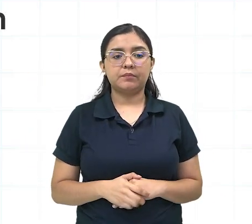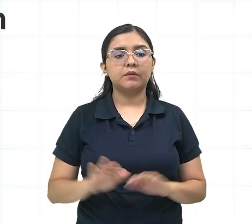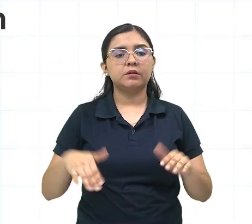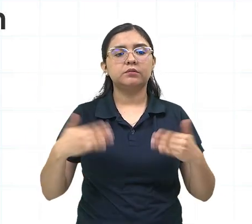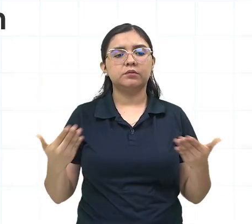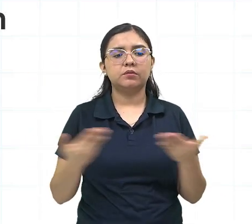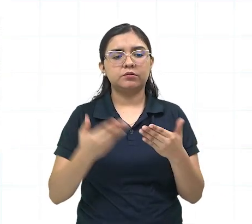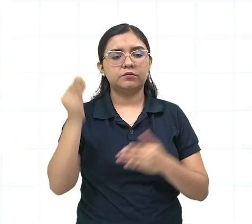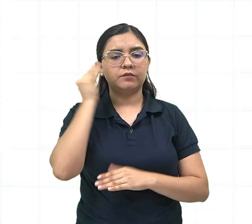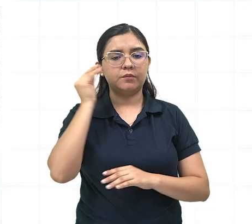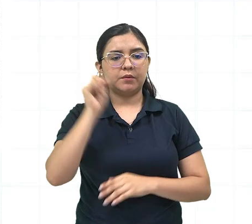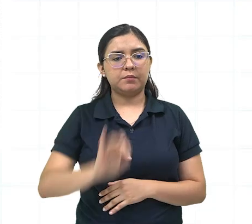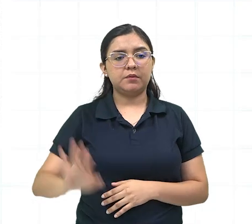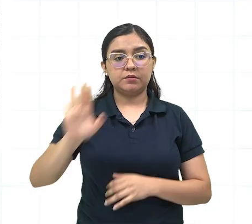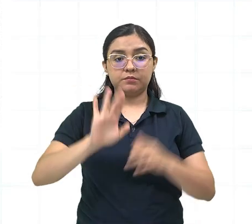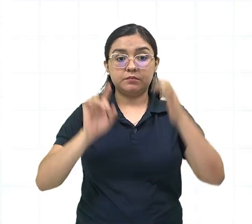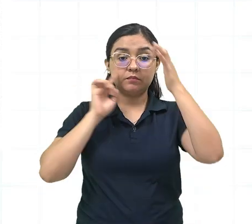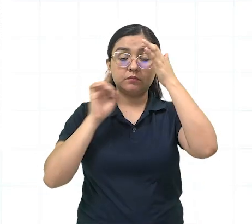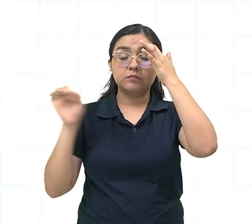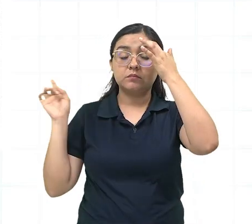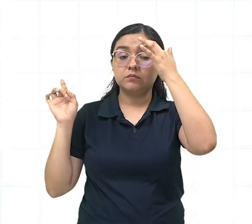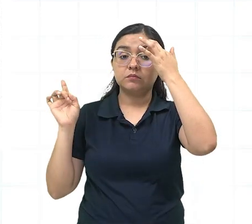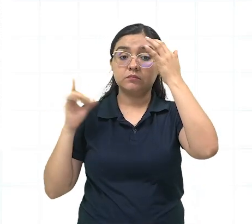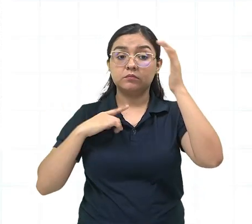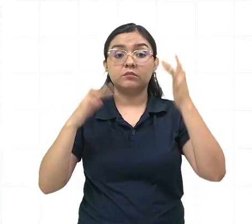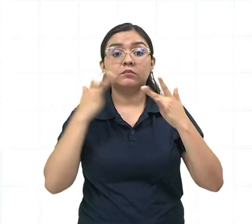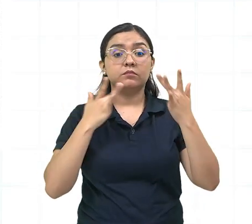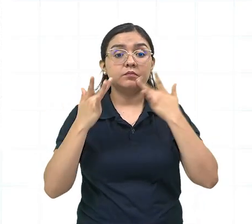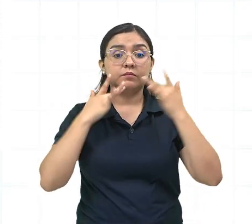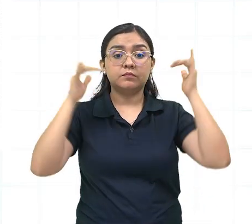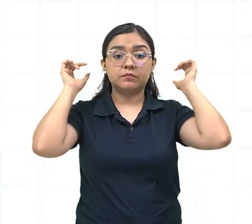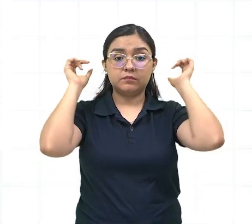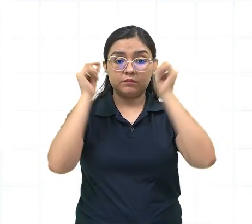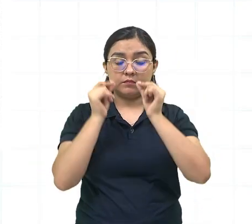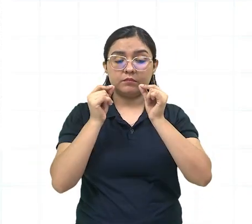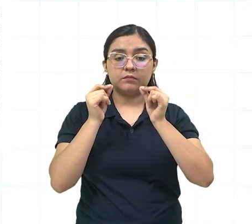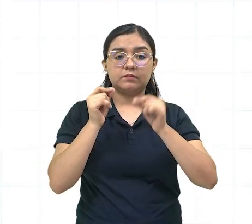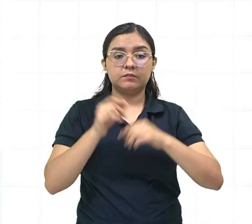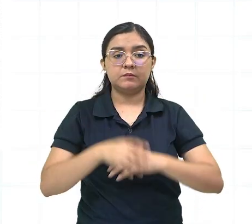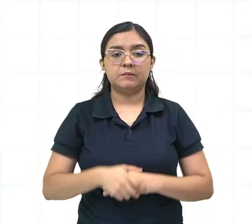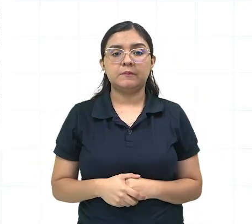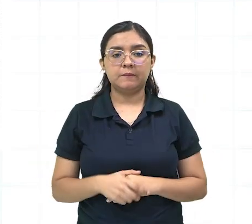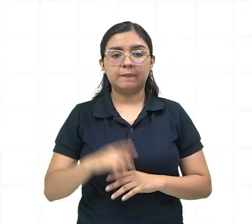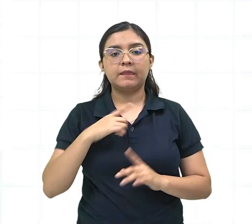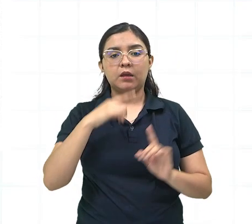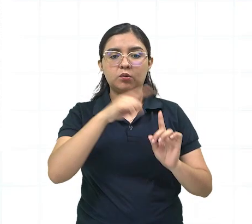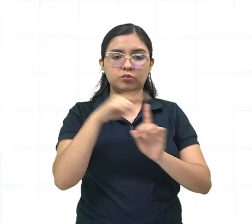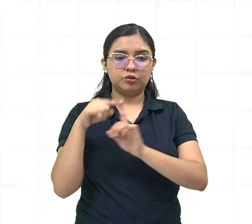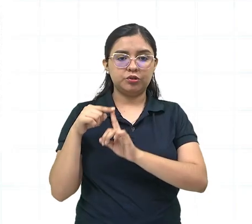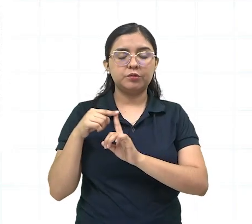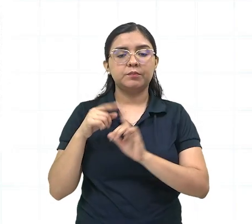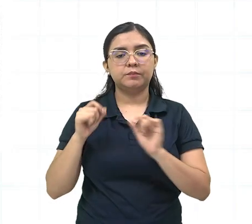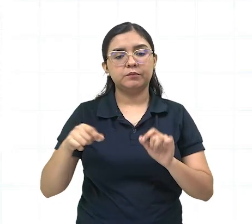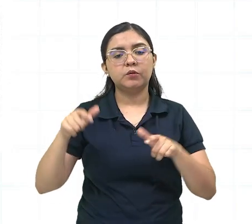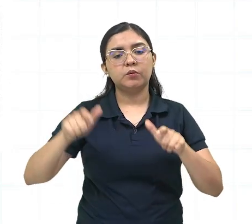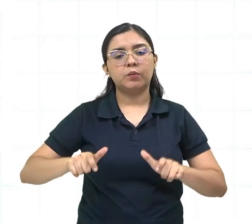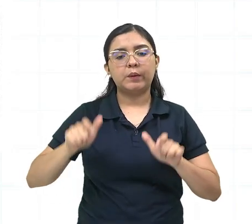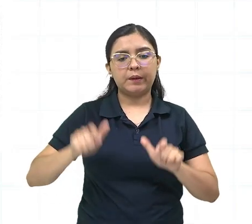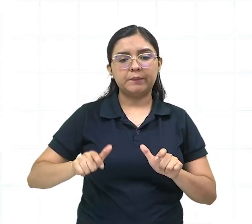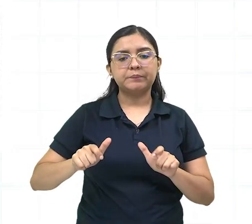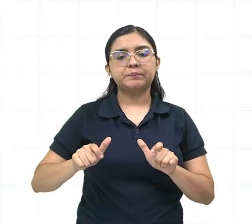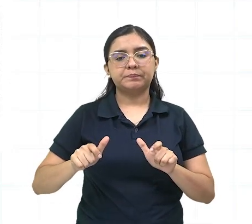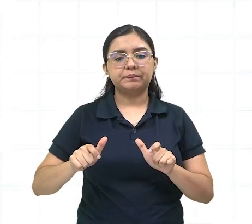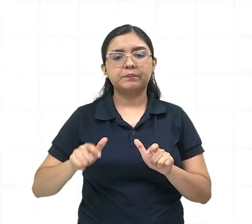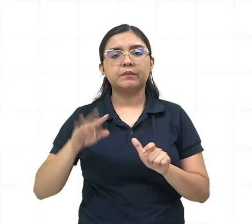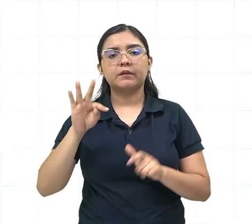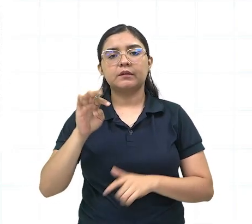A gente vai ver agora uma imagem do teatro grego, é um tipo ideal de teatro grego, um espaço, né?